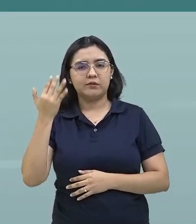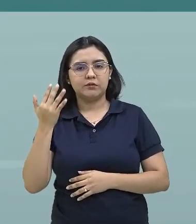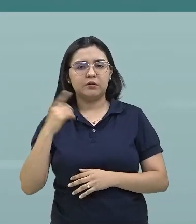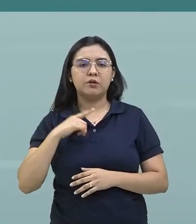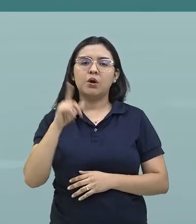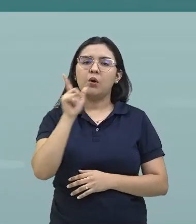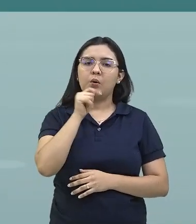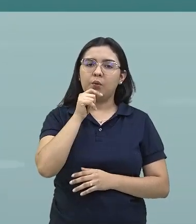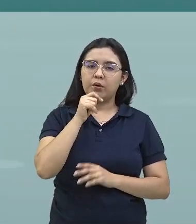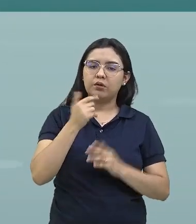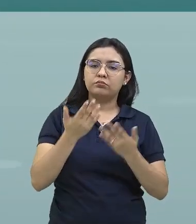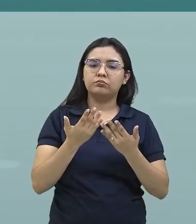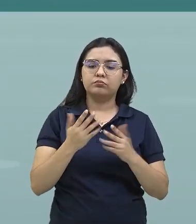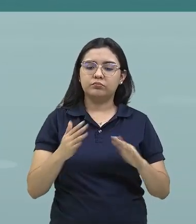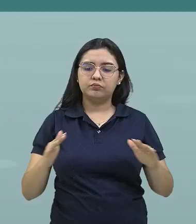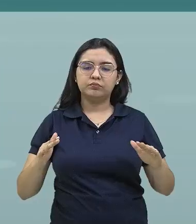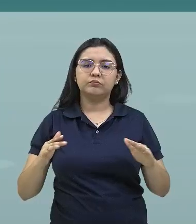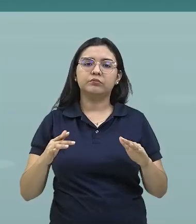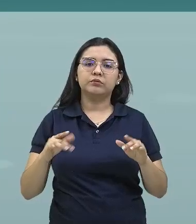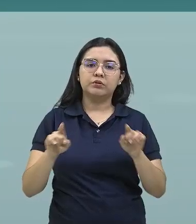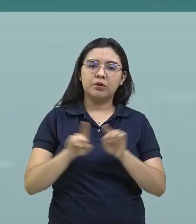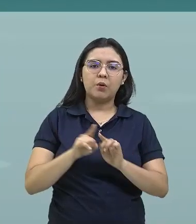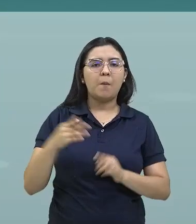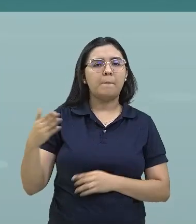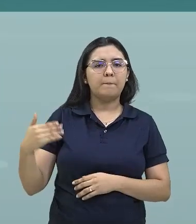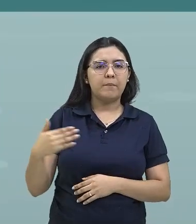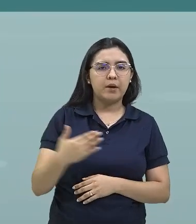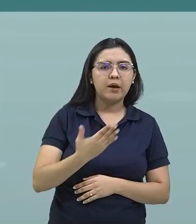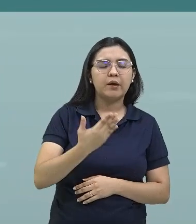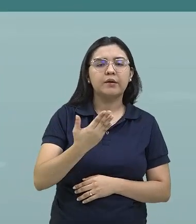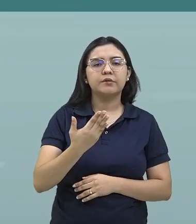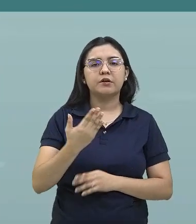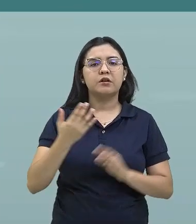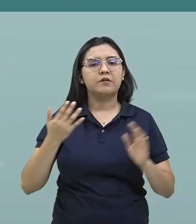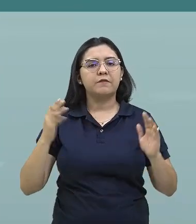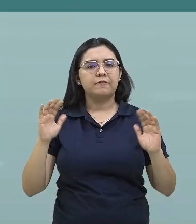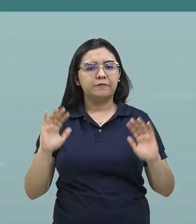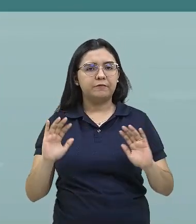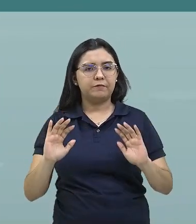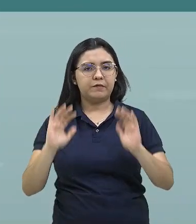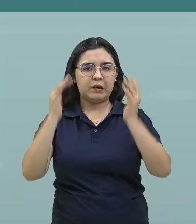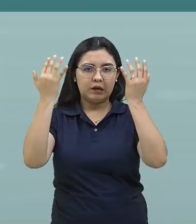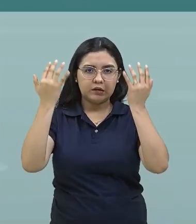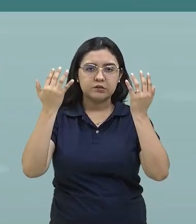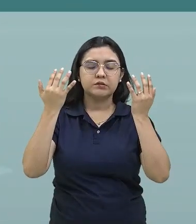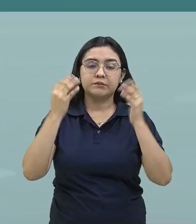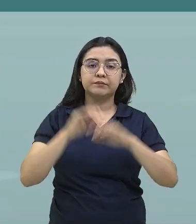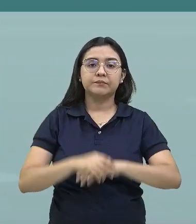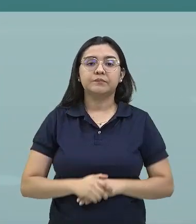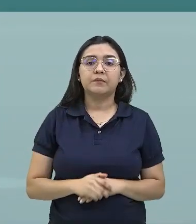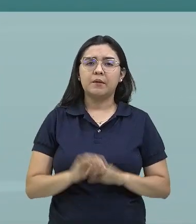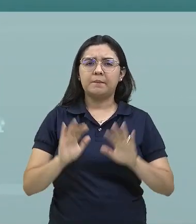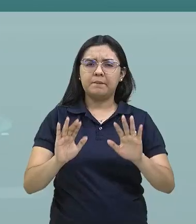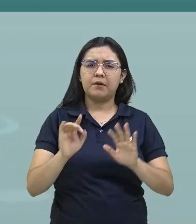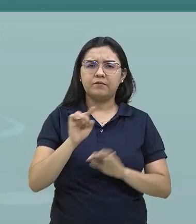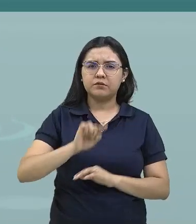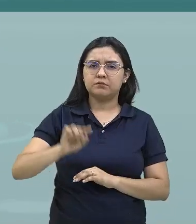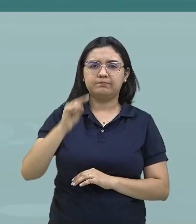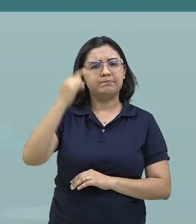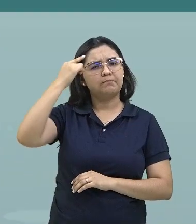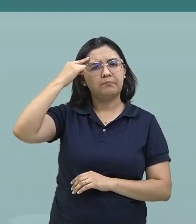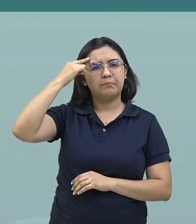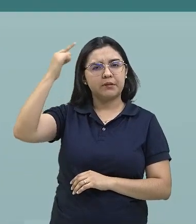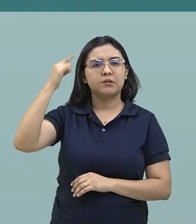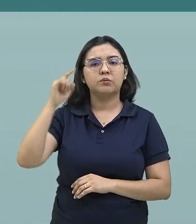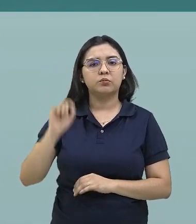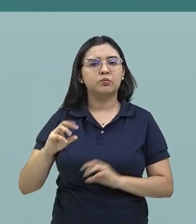rio enche, os peixes aparecem, as festas movimentam a vila. Mas você já parou para pensar